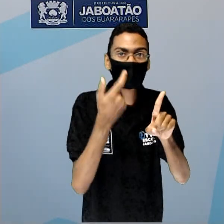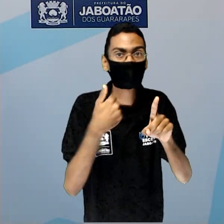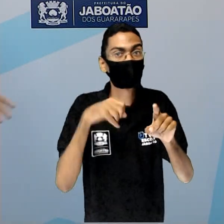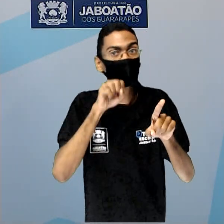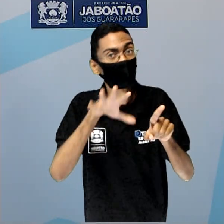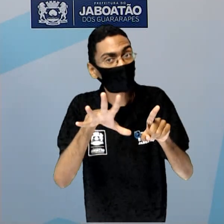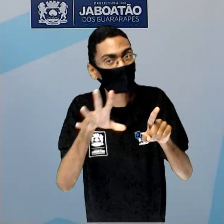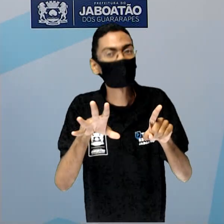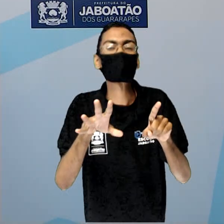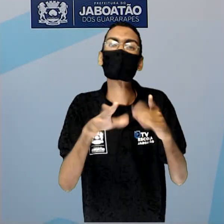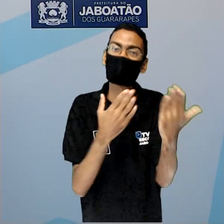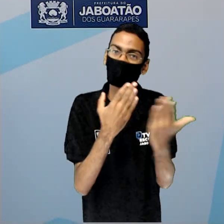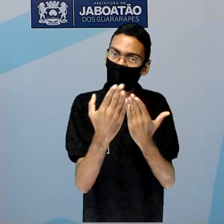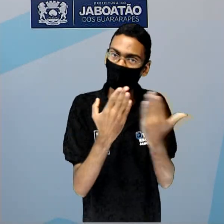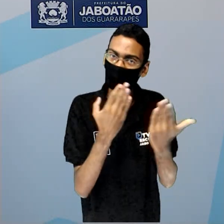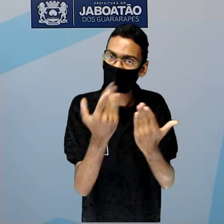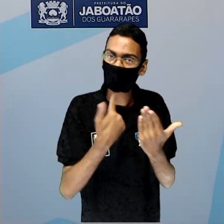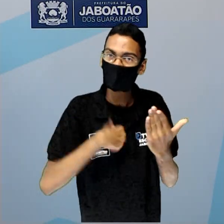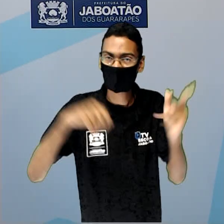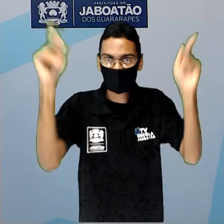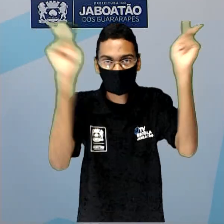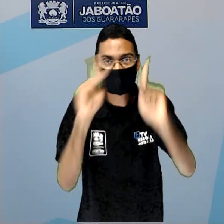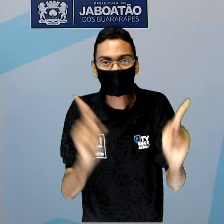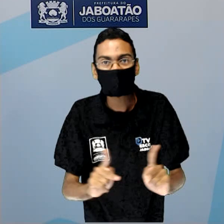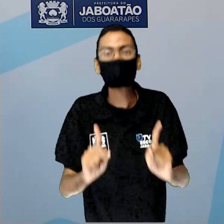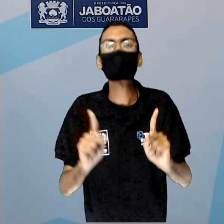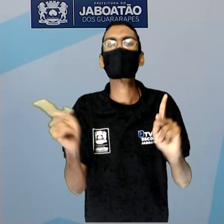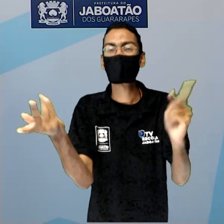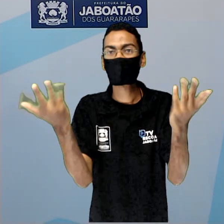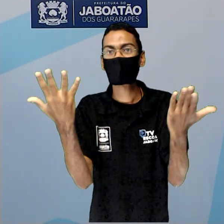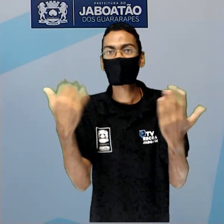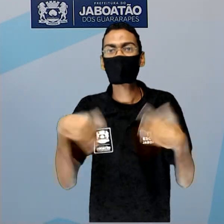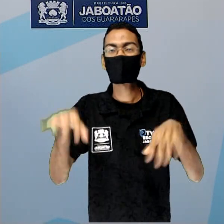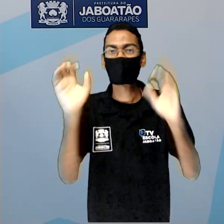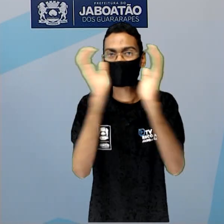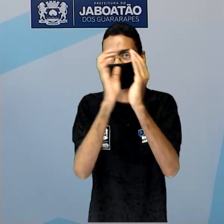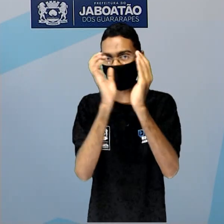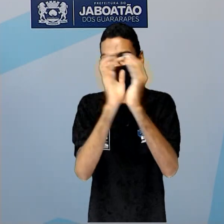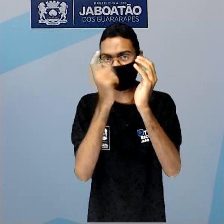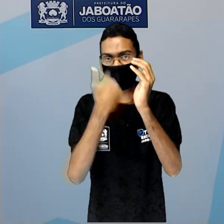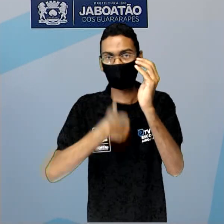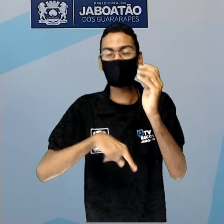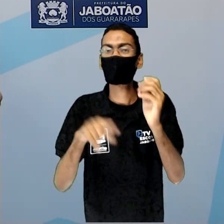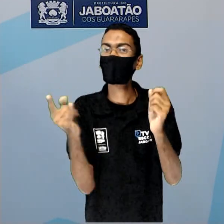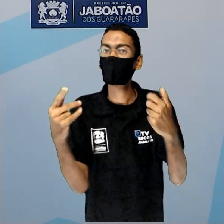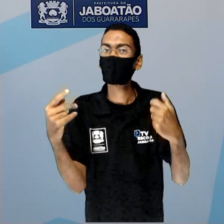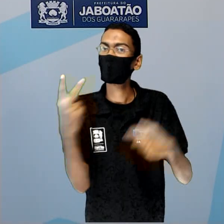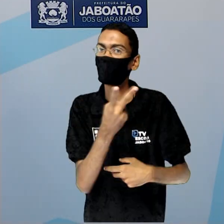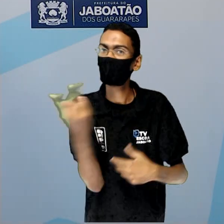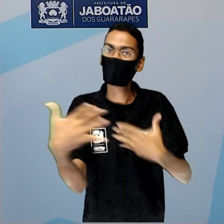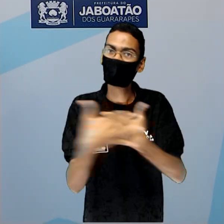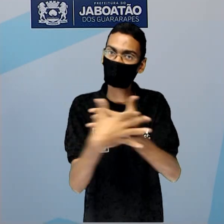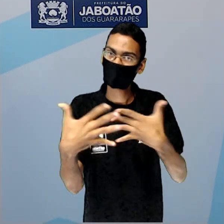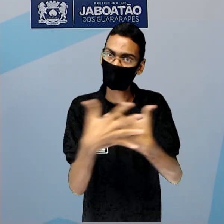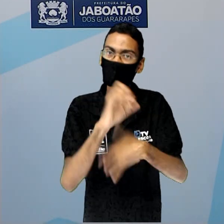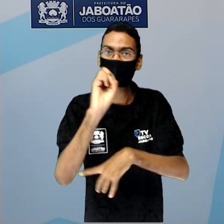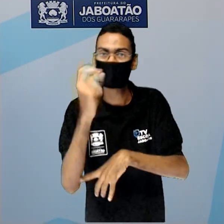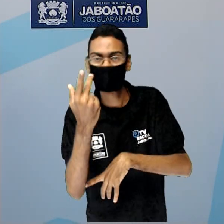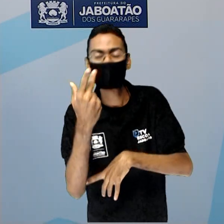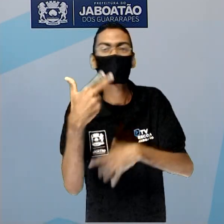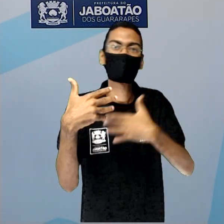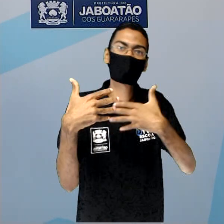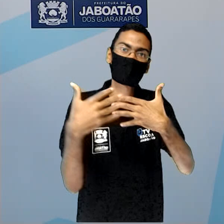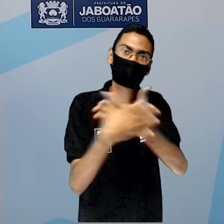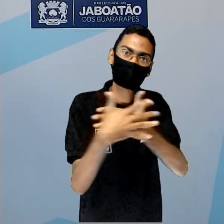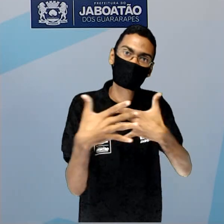isso, estabeleceu-se a paz novamente entre Olinda e Recife, que são como duas cidades irmãs que ainda hoje, tá, nos trazem muita alegria